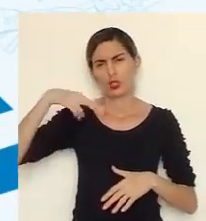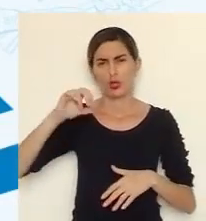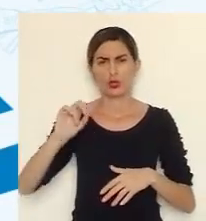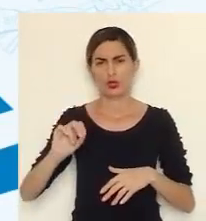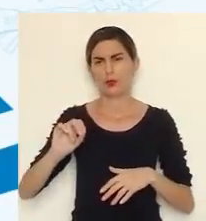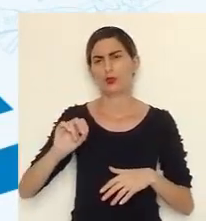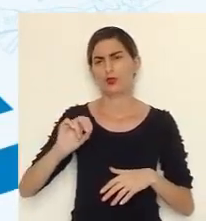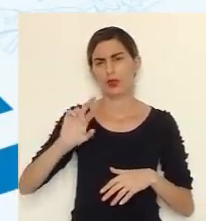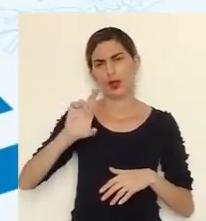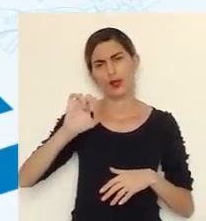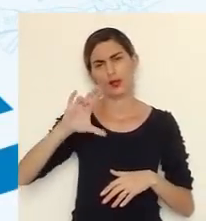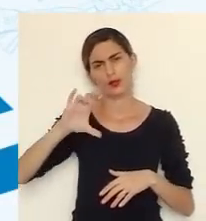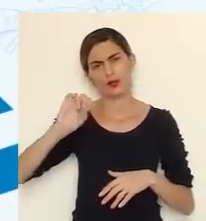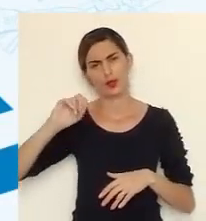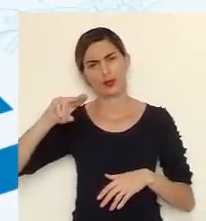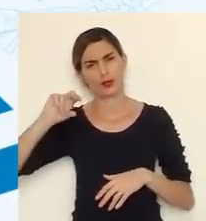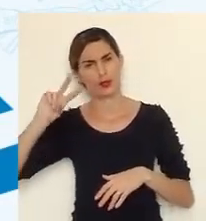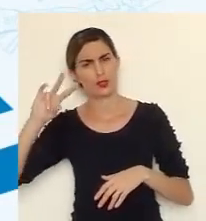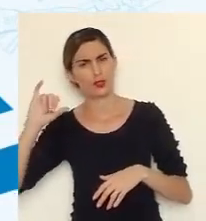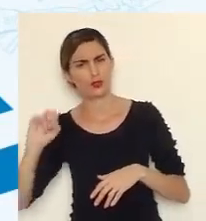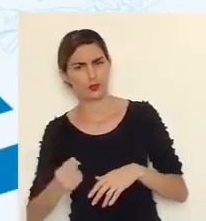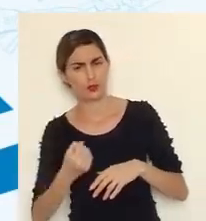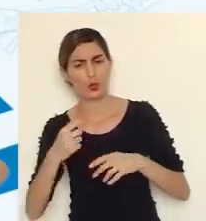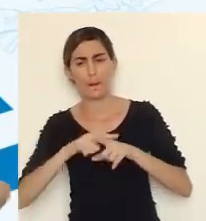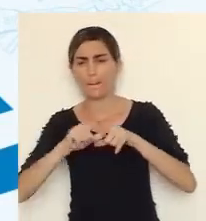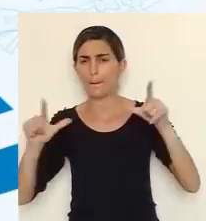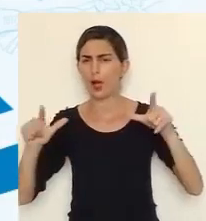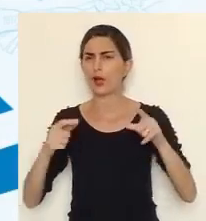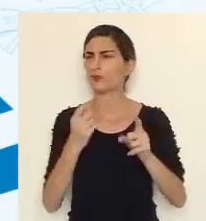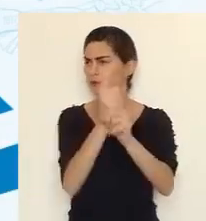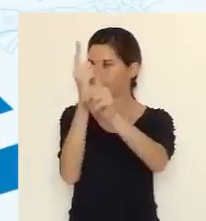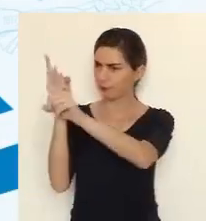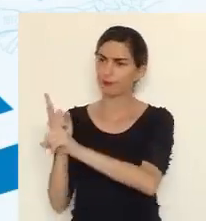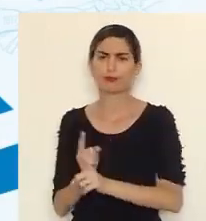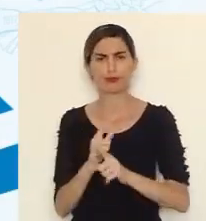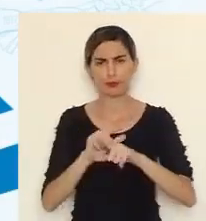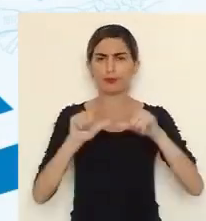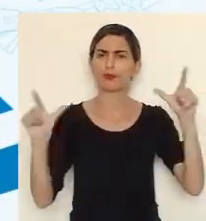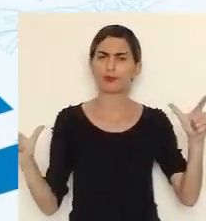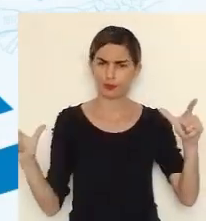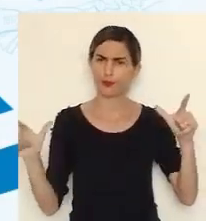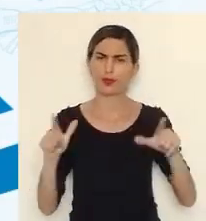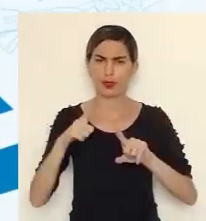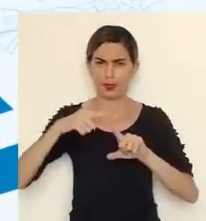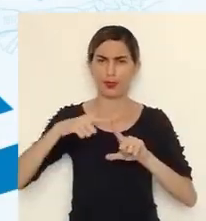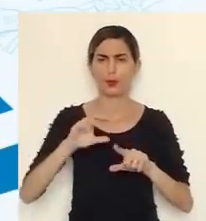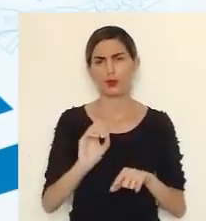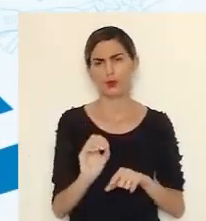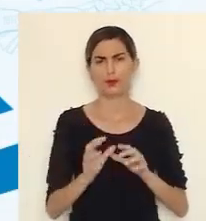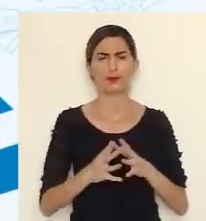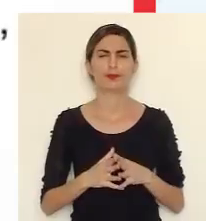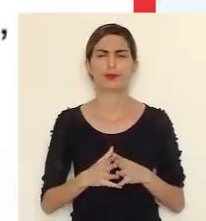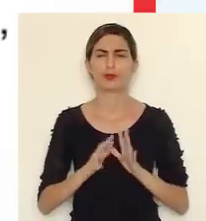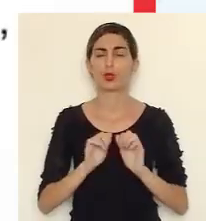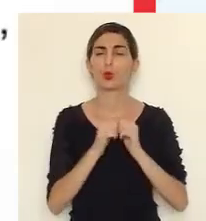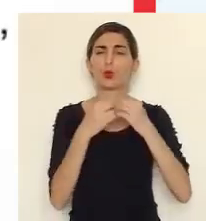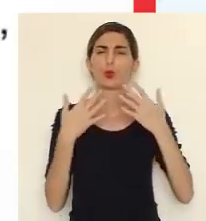genótipo ele seja recessivo, né, é o que se tem mais presente, que é o indivíduo do tipo